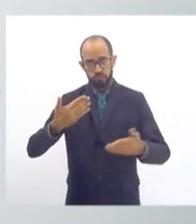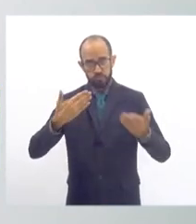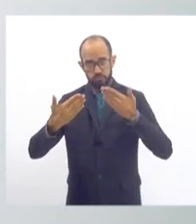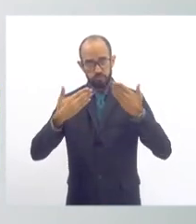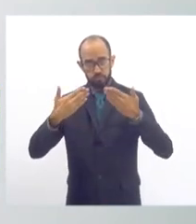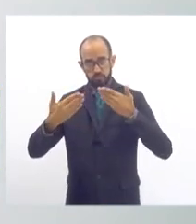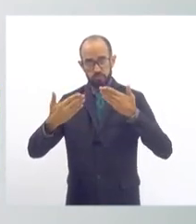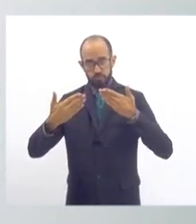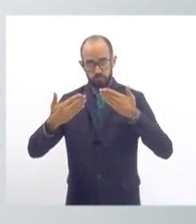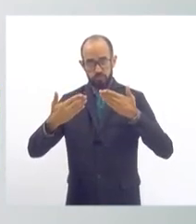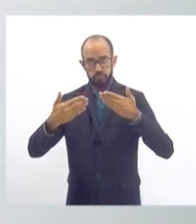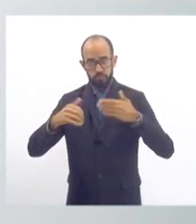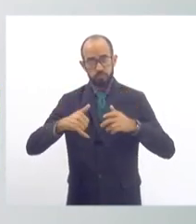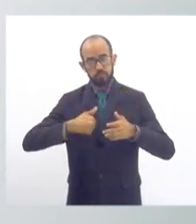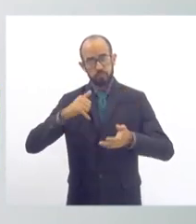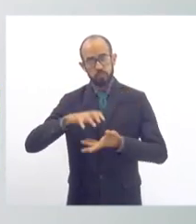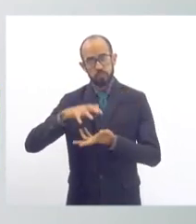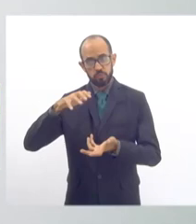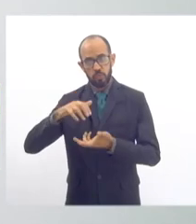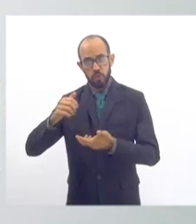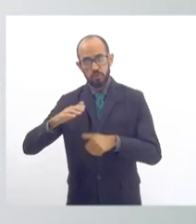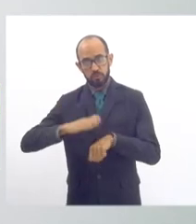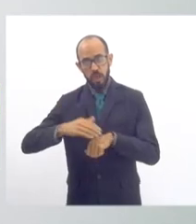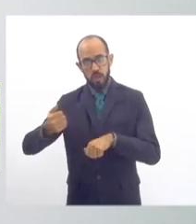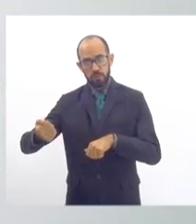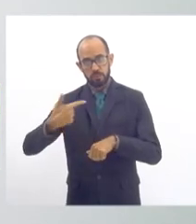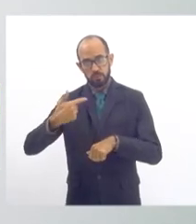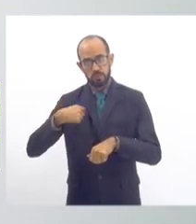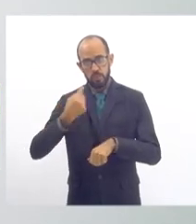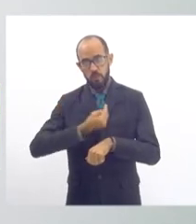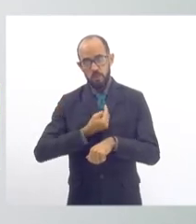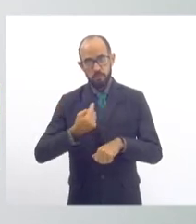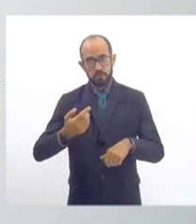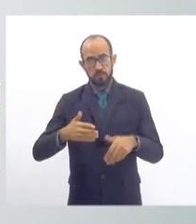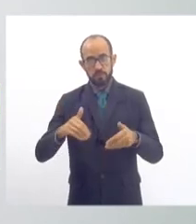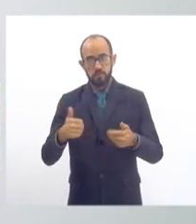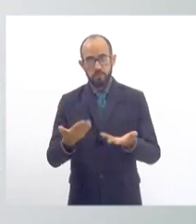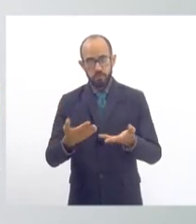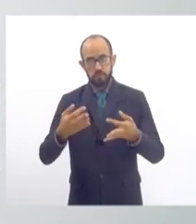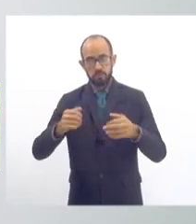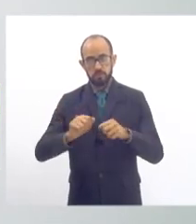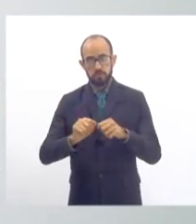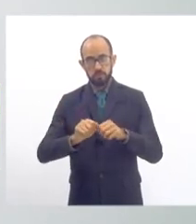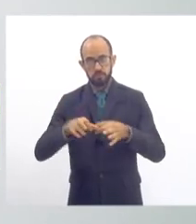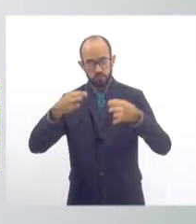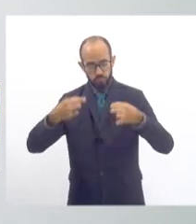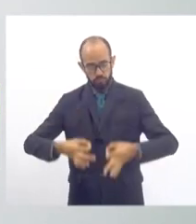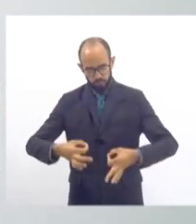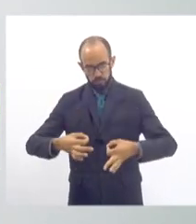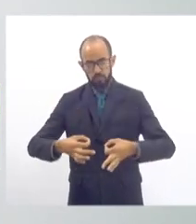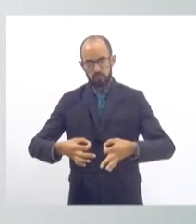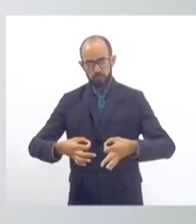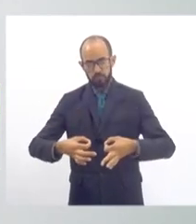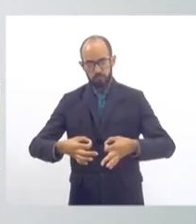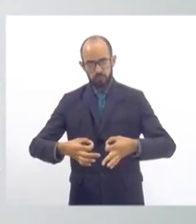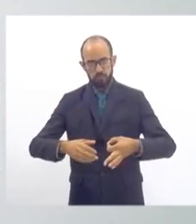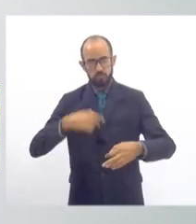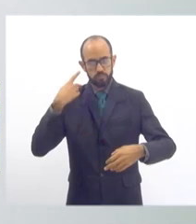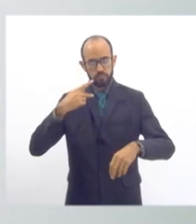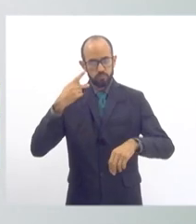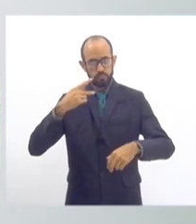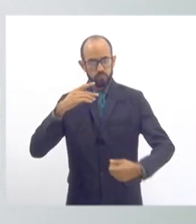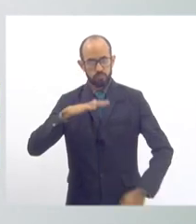mais alongada do que a nossa. Então, que se faça justiça, eu espero aí que o procurador-geral, é isso?